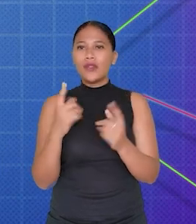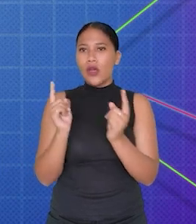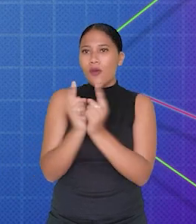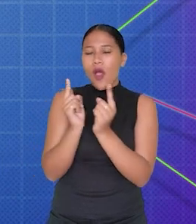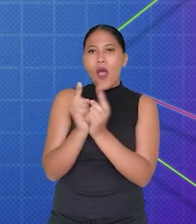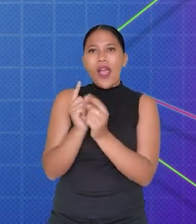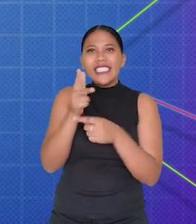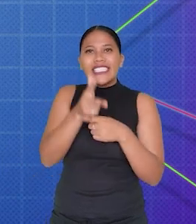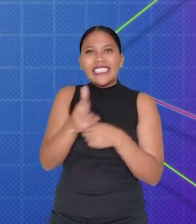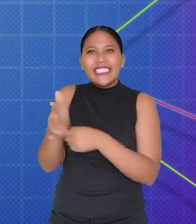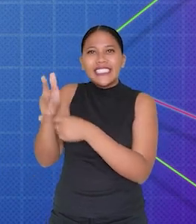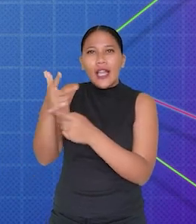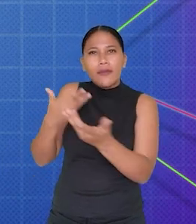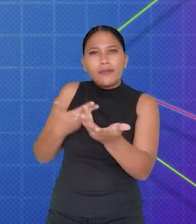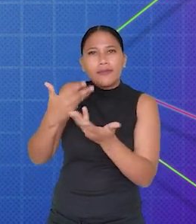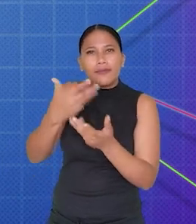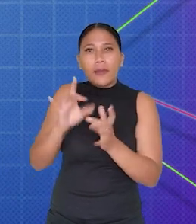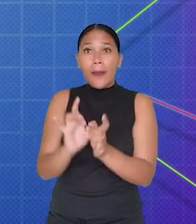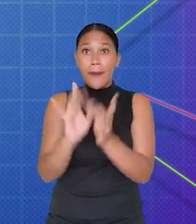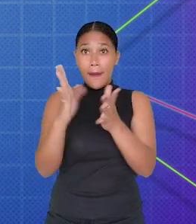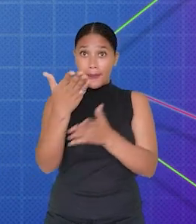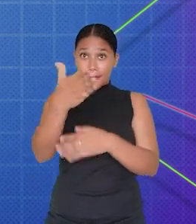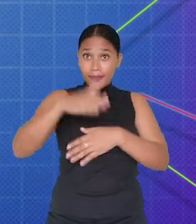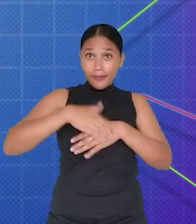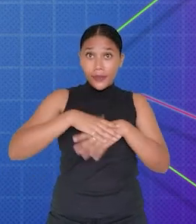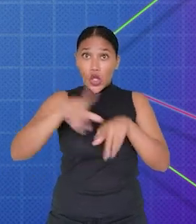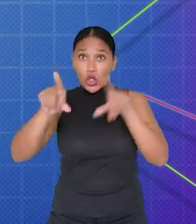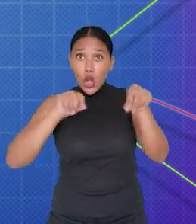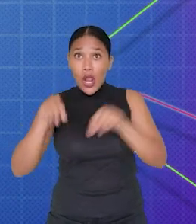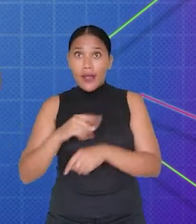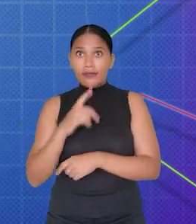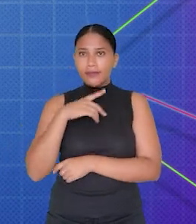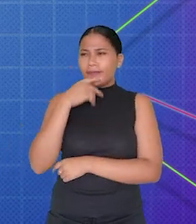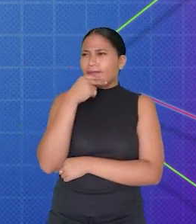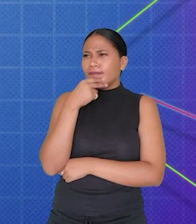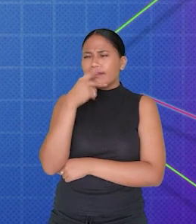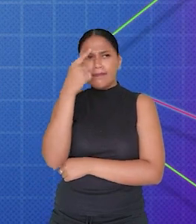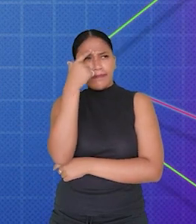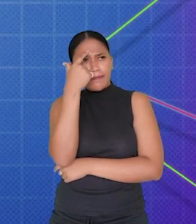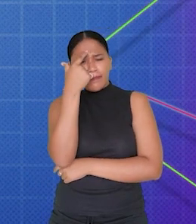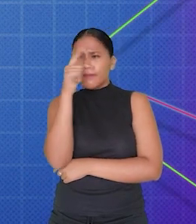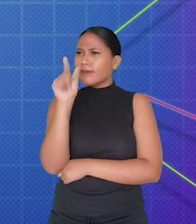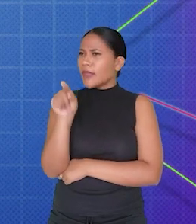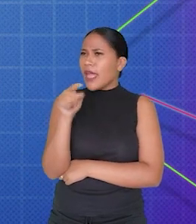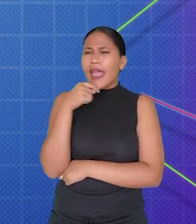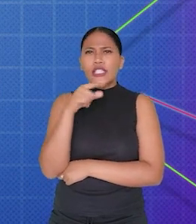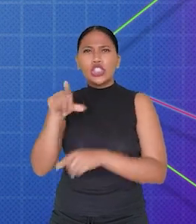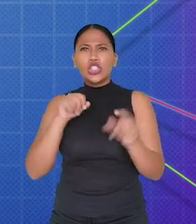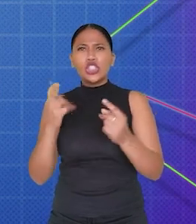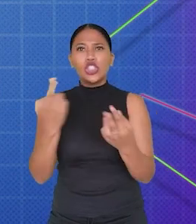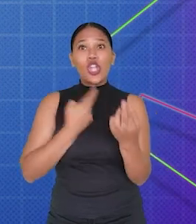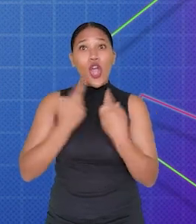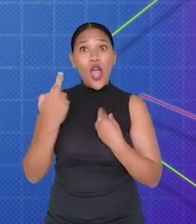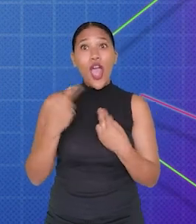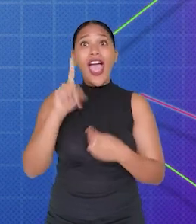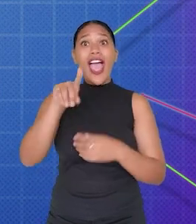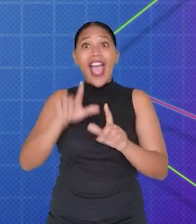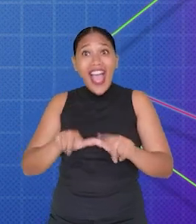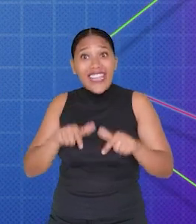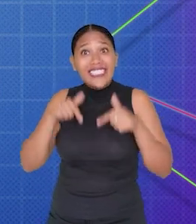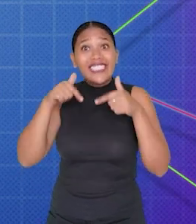cenas interativas que permitem ao jogador escolher suas respostas ou ações. Dessa forma, a narrativa se torna uma parte